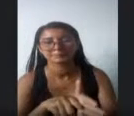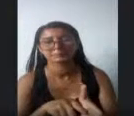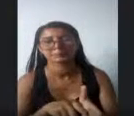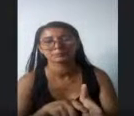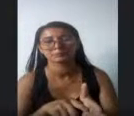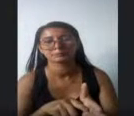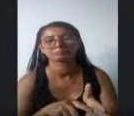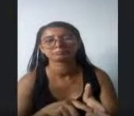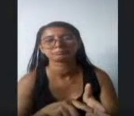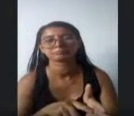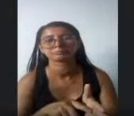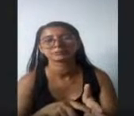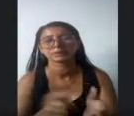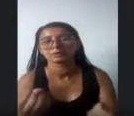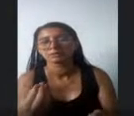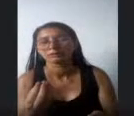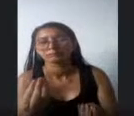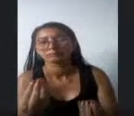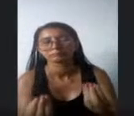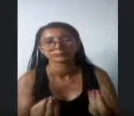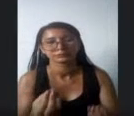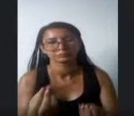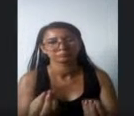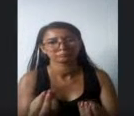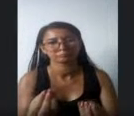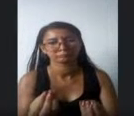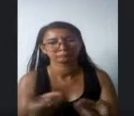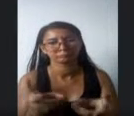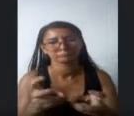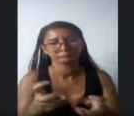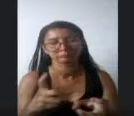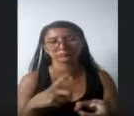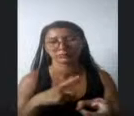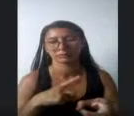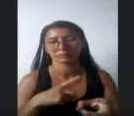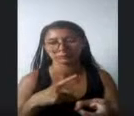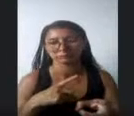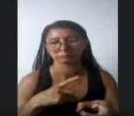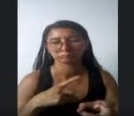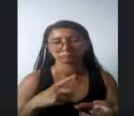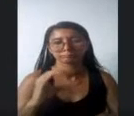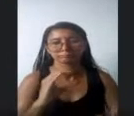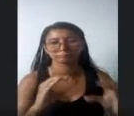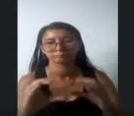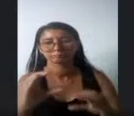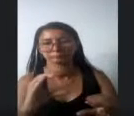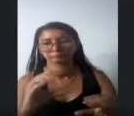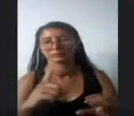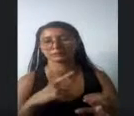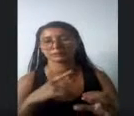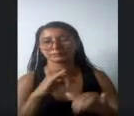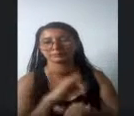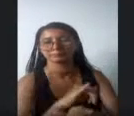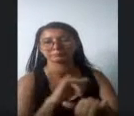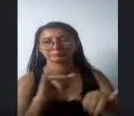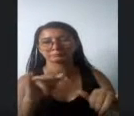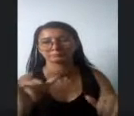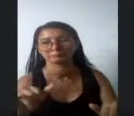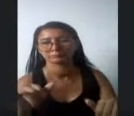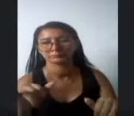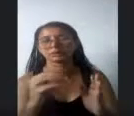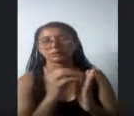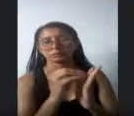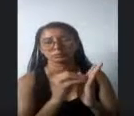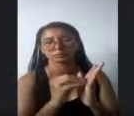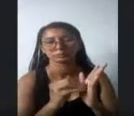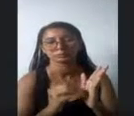que, num cenário em que temos comunicação, temos conteúdos de prevenção voltados aos homens,